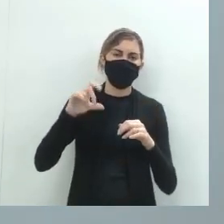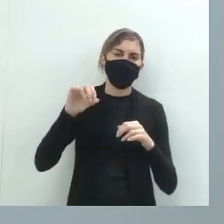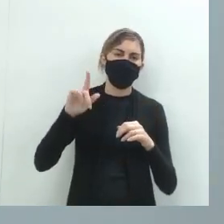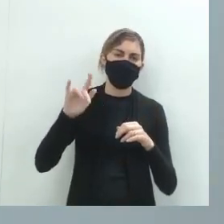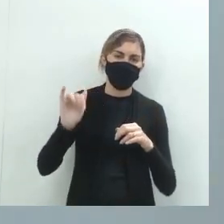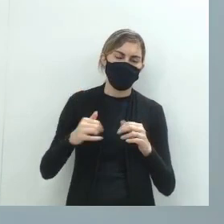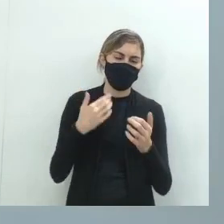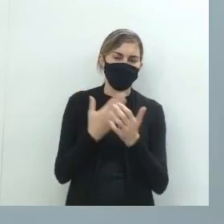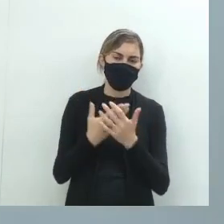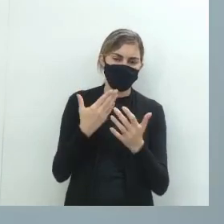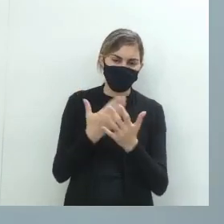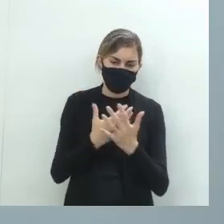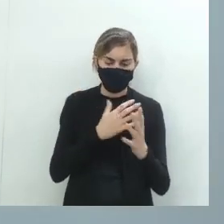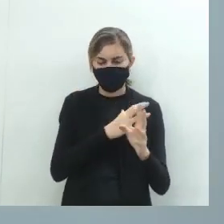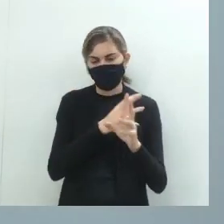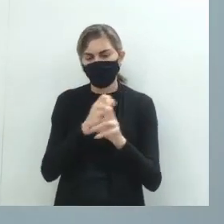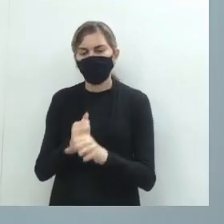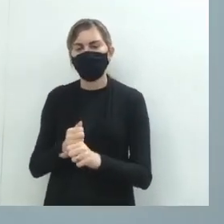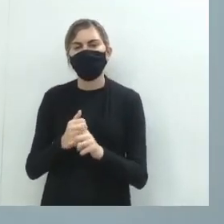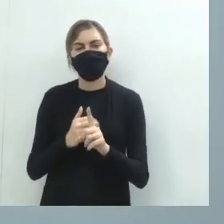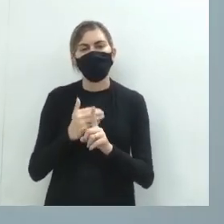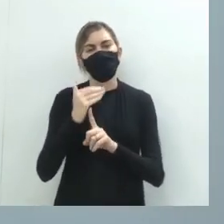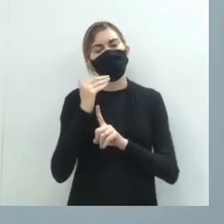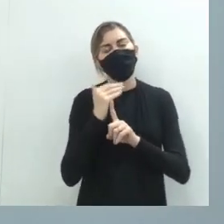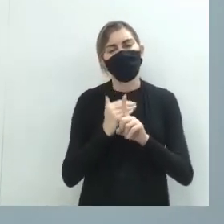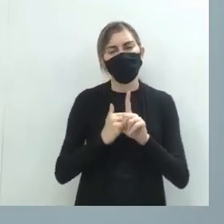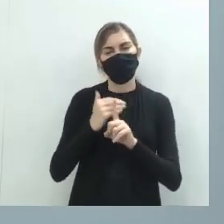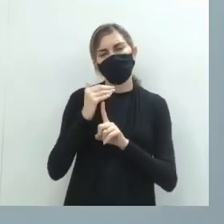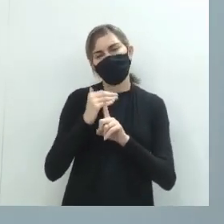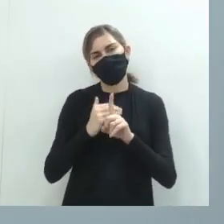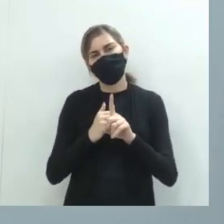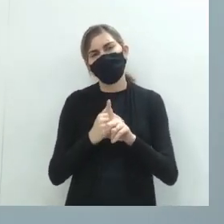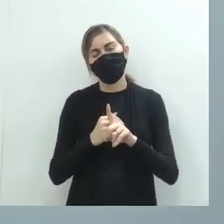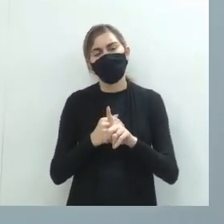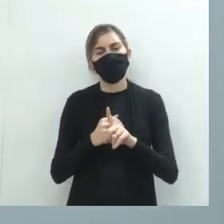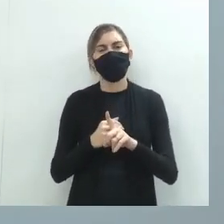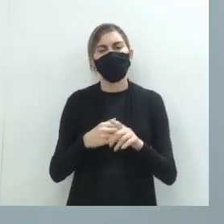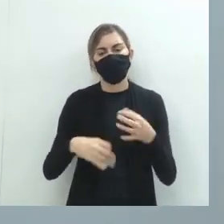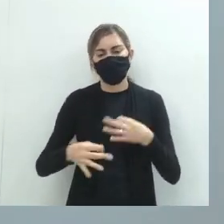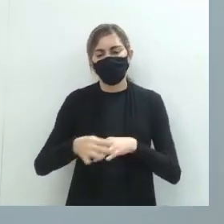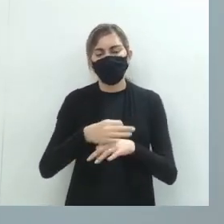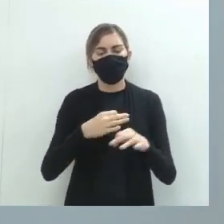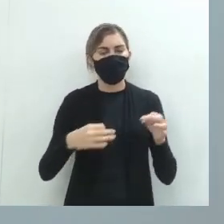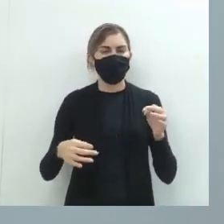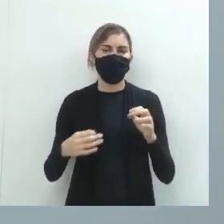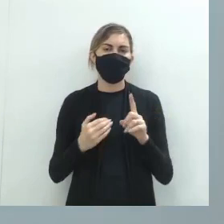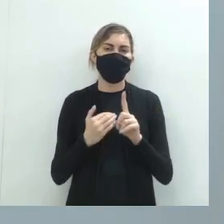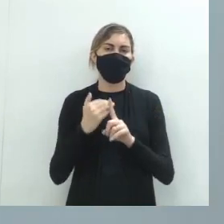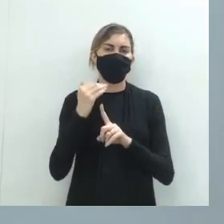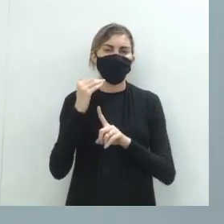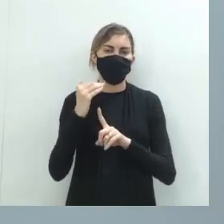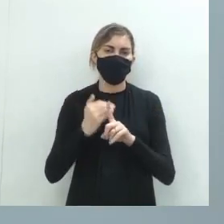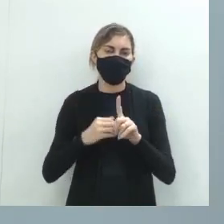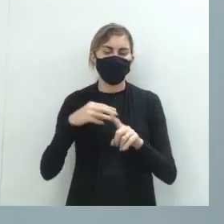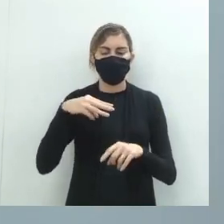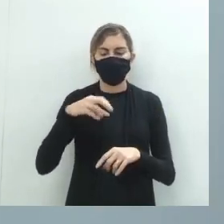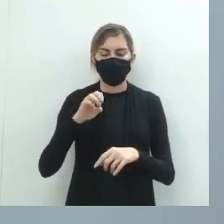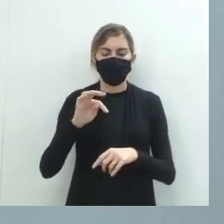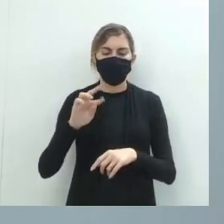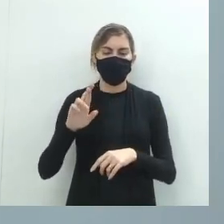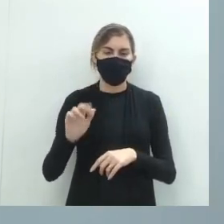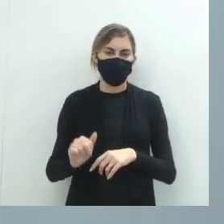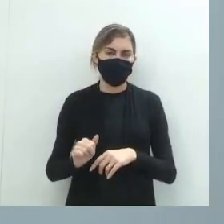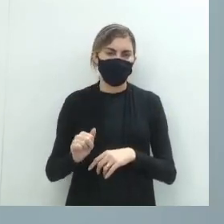estuda a medida da temperatura, a medida da agitação térmica. Metria vem